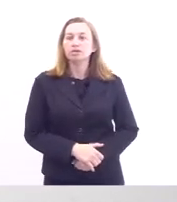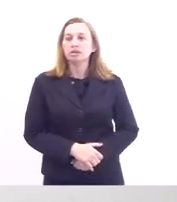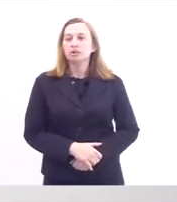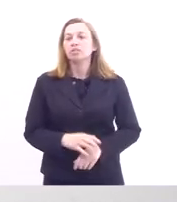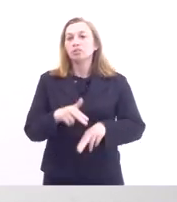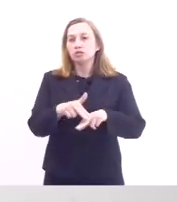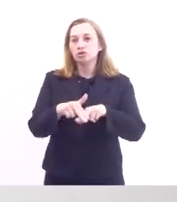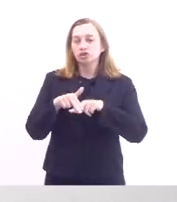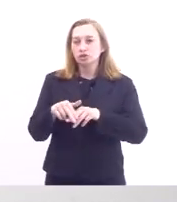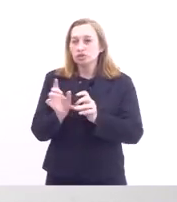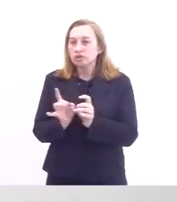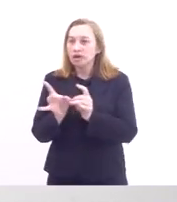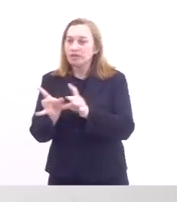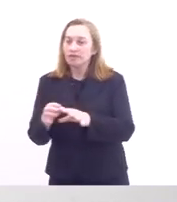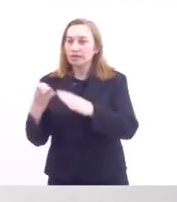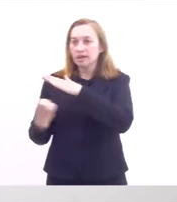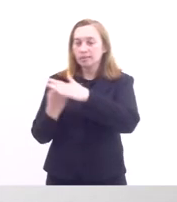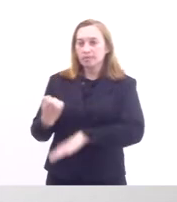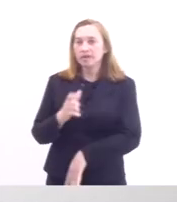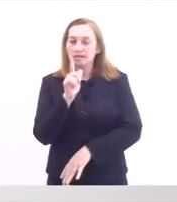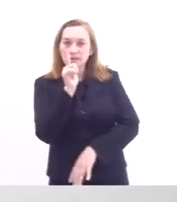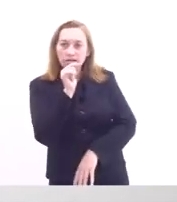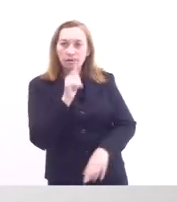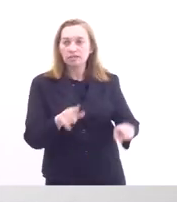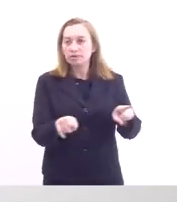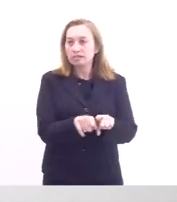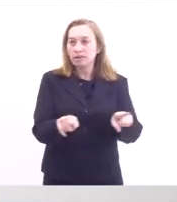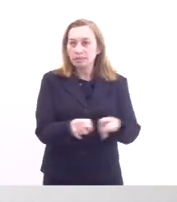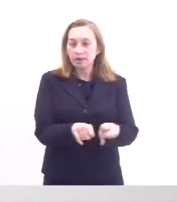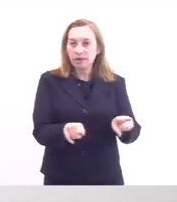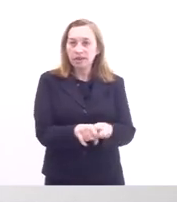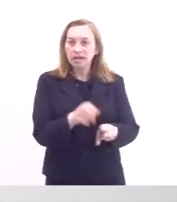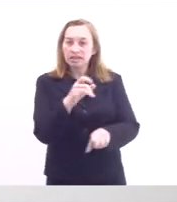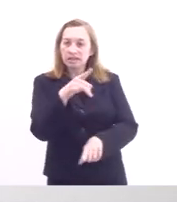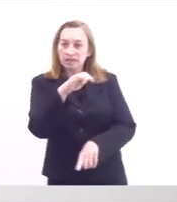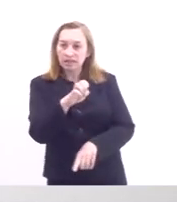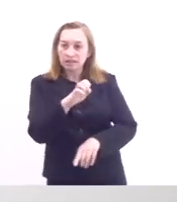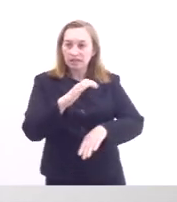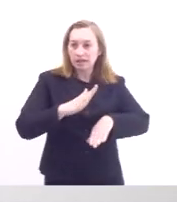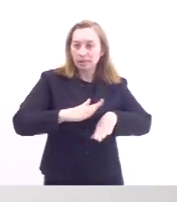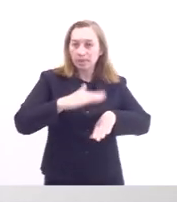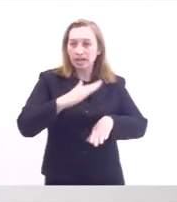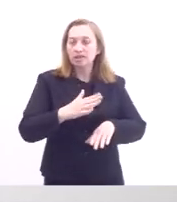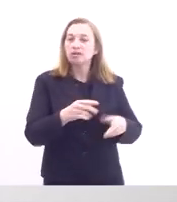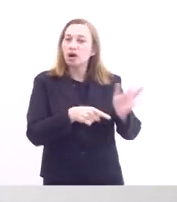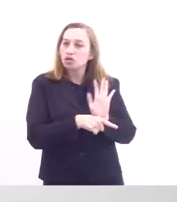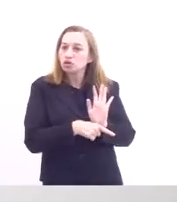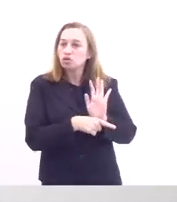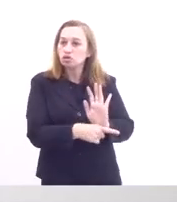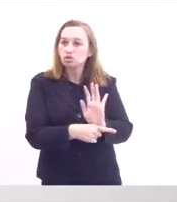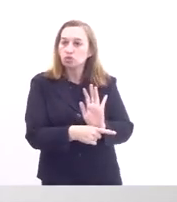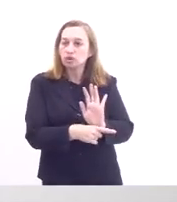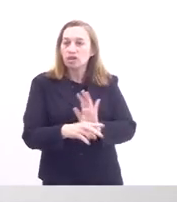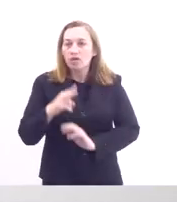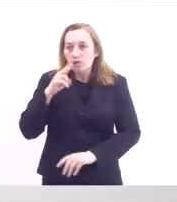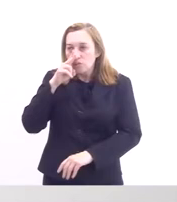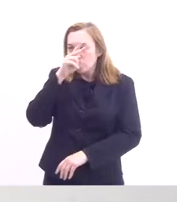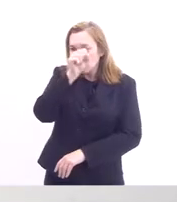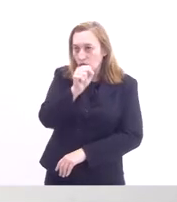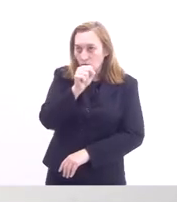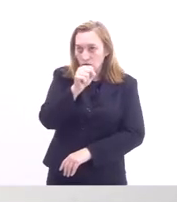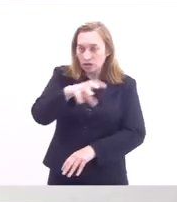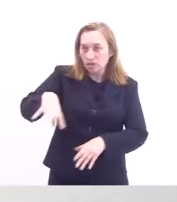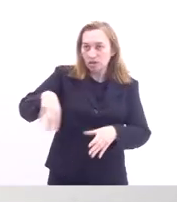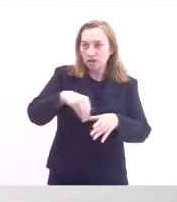SEDAI, e a Selic também está alta, então isso também ajuda a gente ter esse forte ingresso